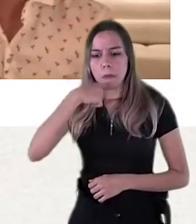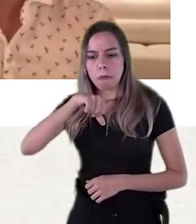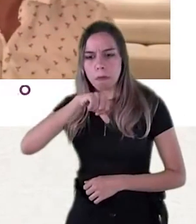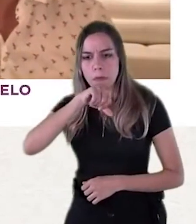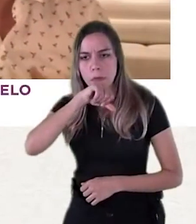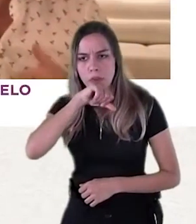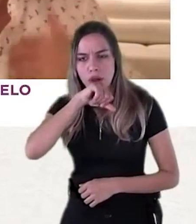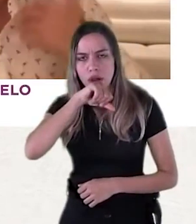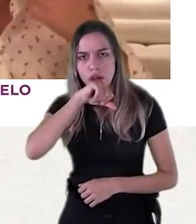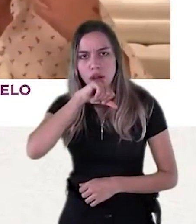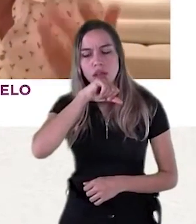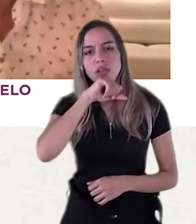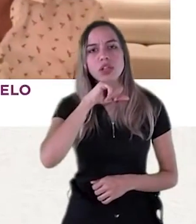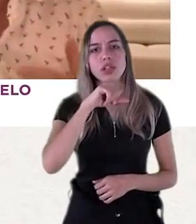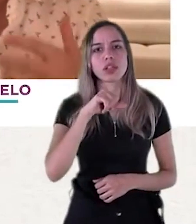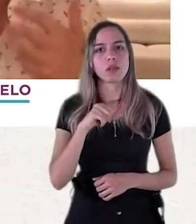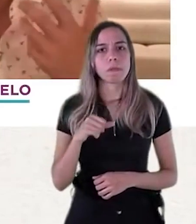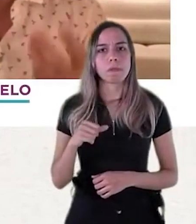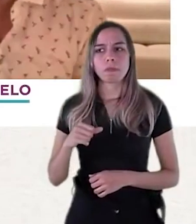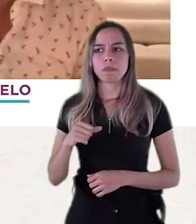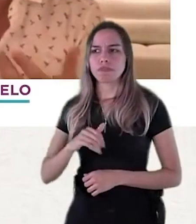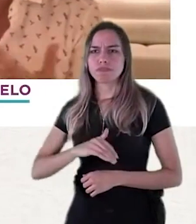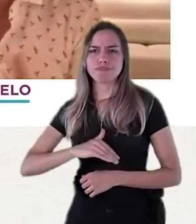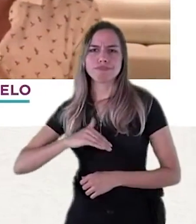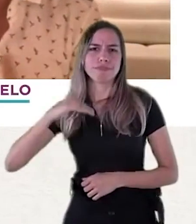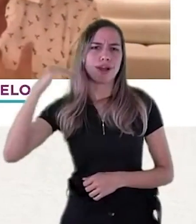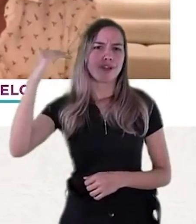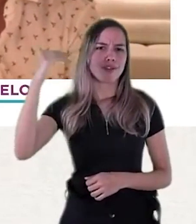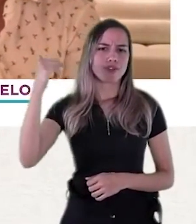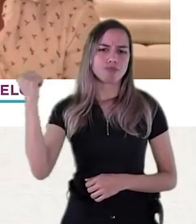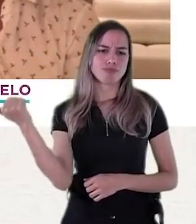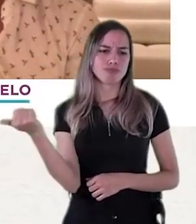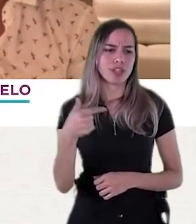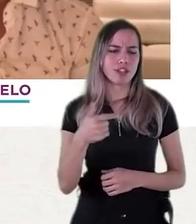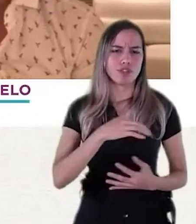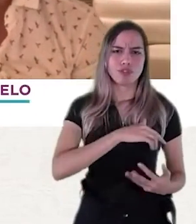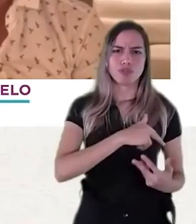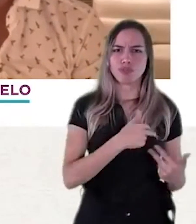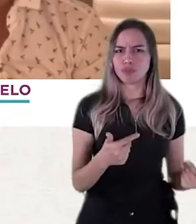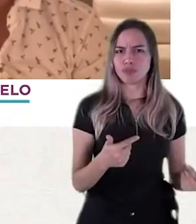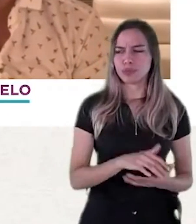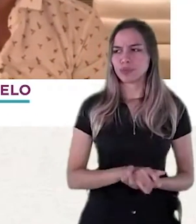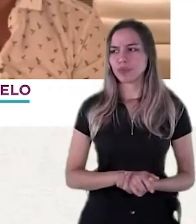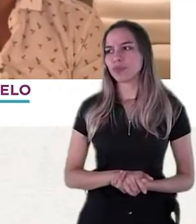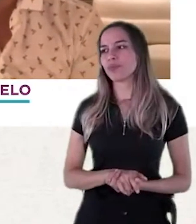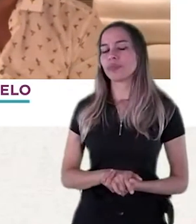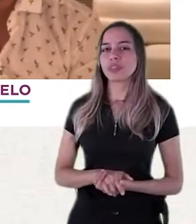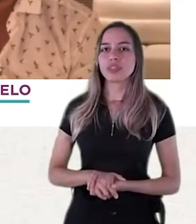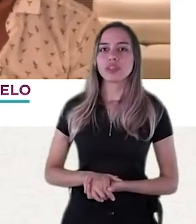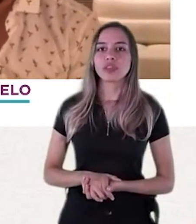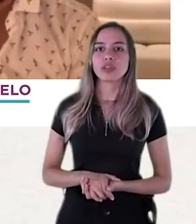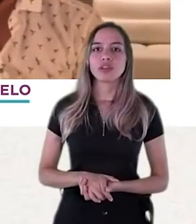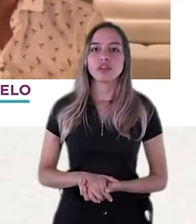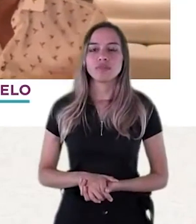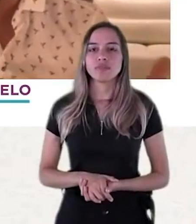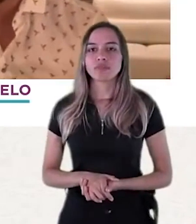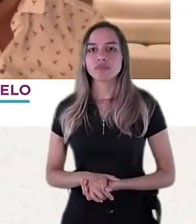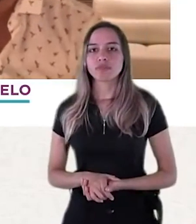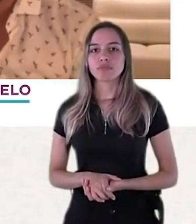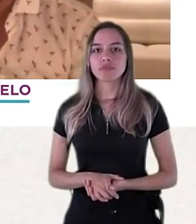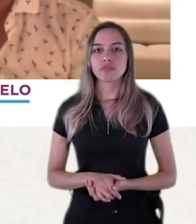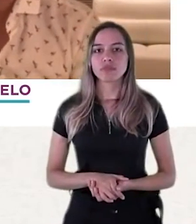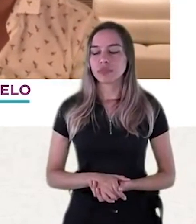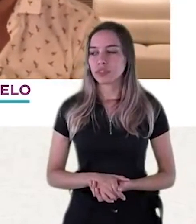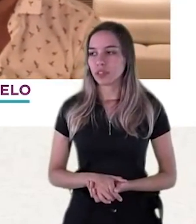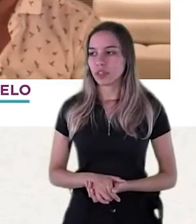acho que ele vai me acompanhar até no momento em que eu também precisarei viver a minha morte. E o